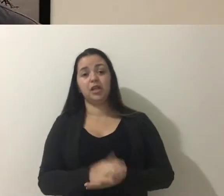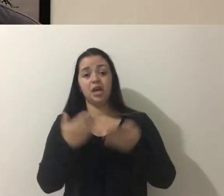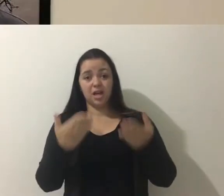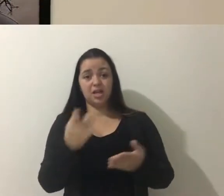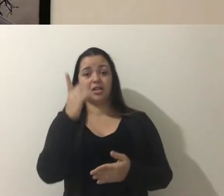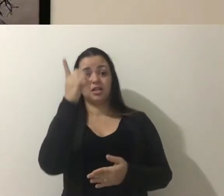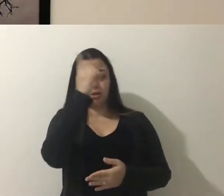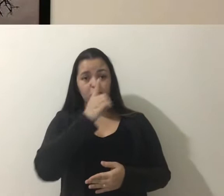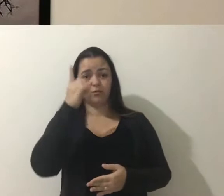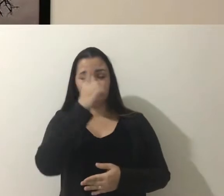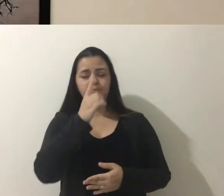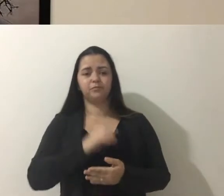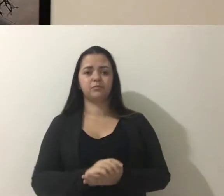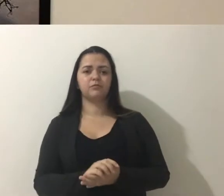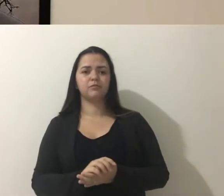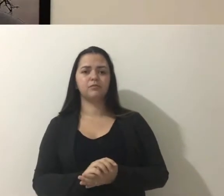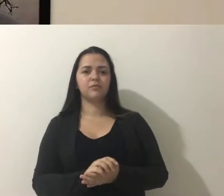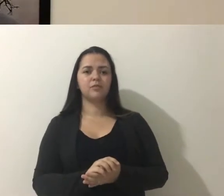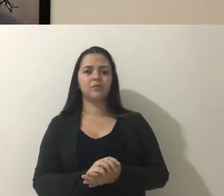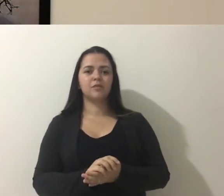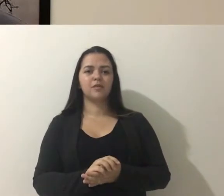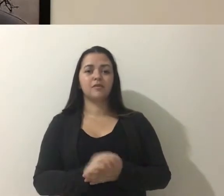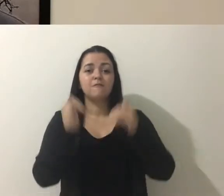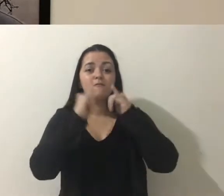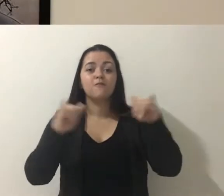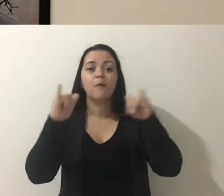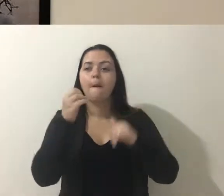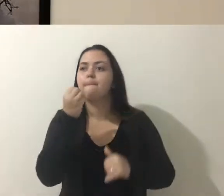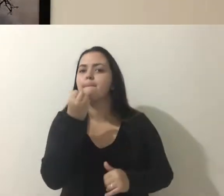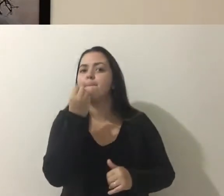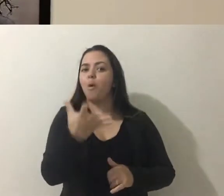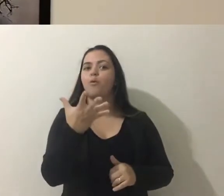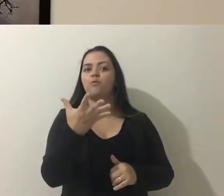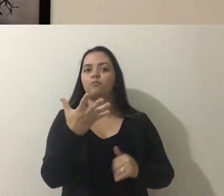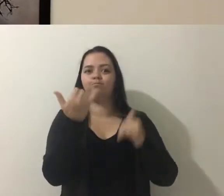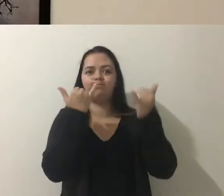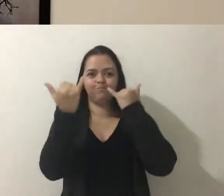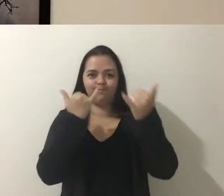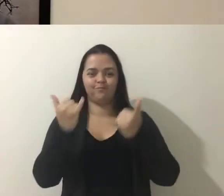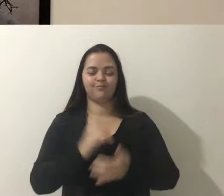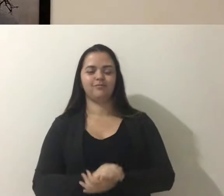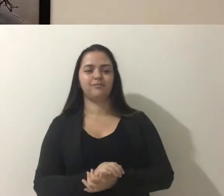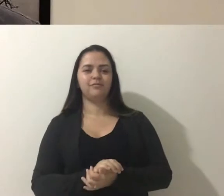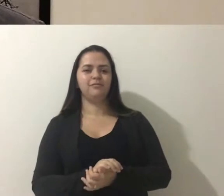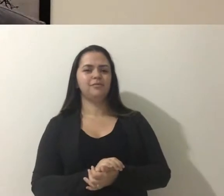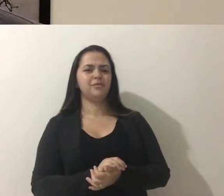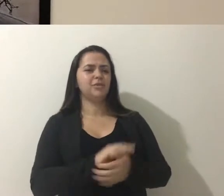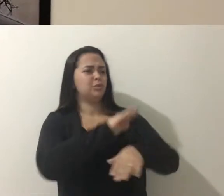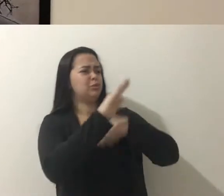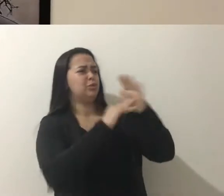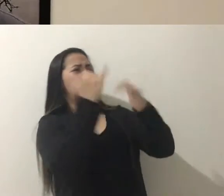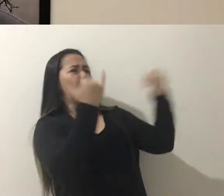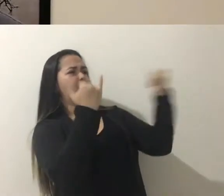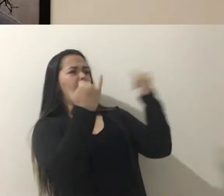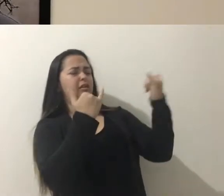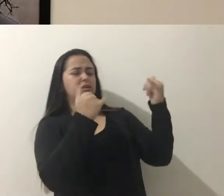domingo eu queria trazer para você uma boa notícia. No contexto de todas essas notícias